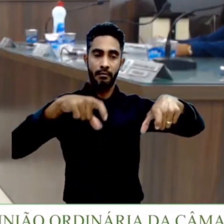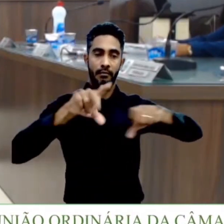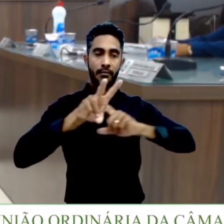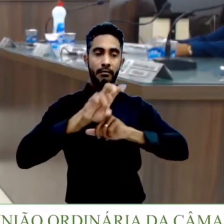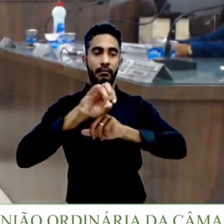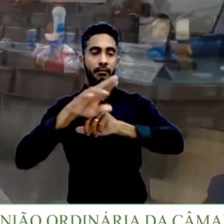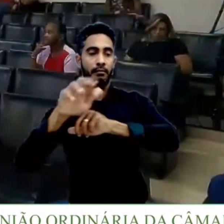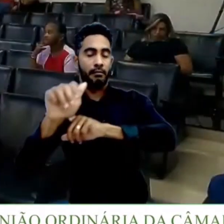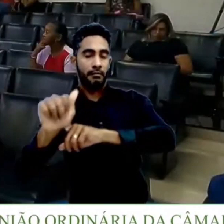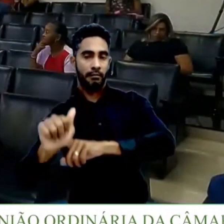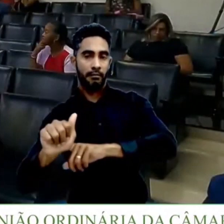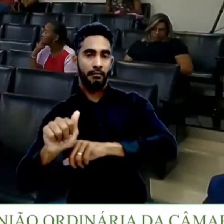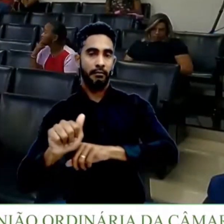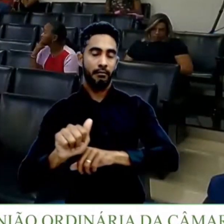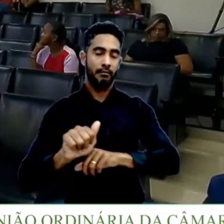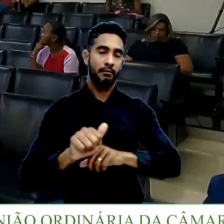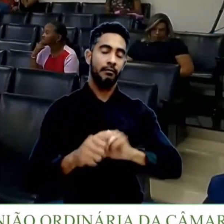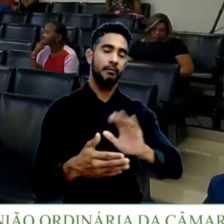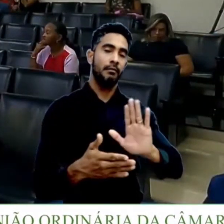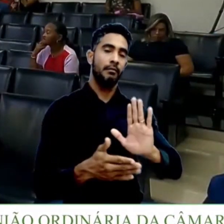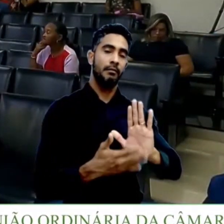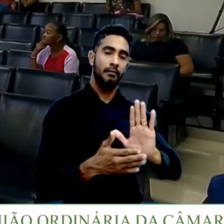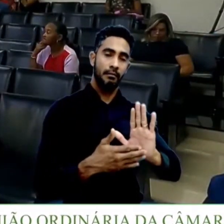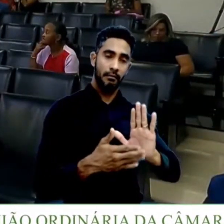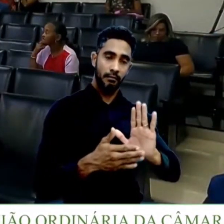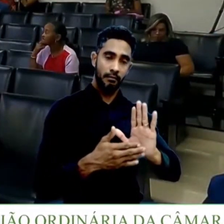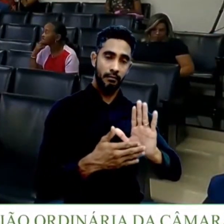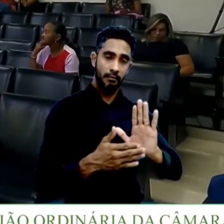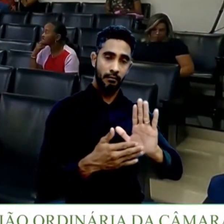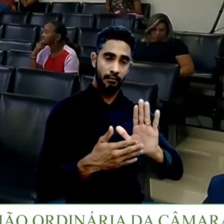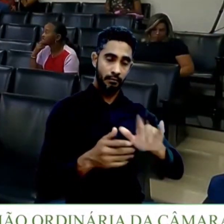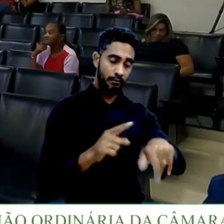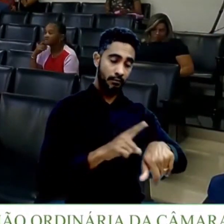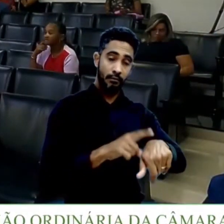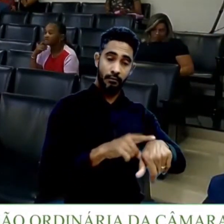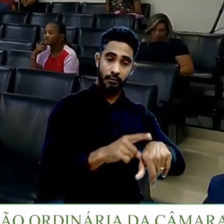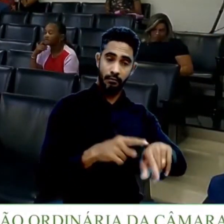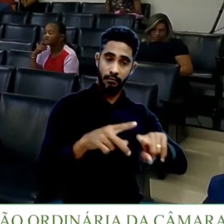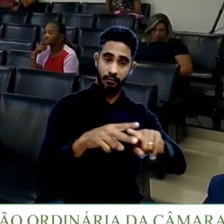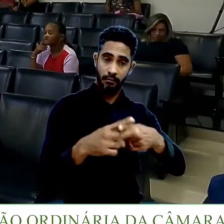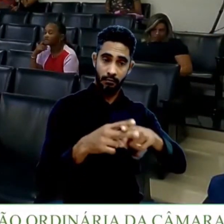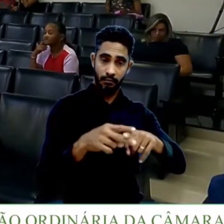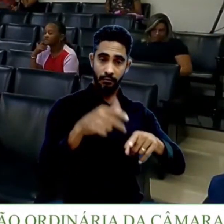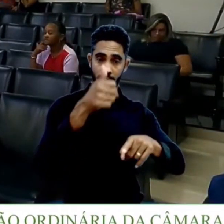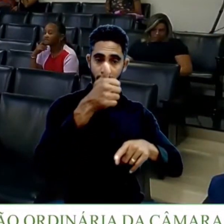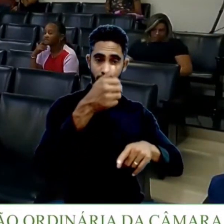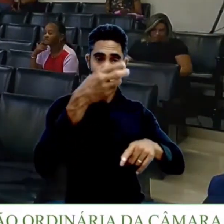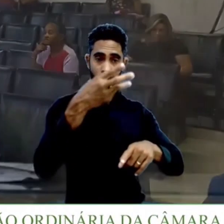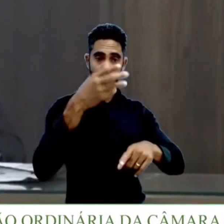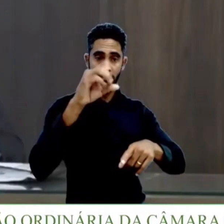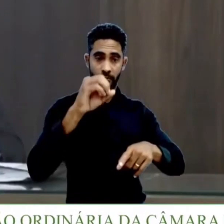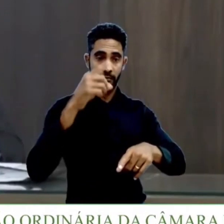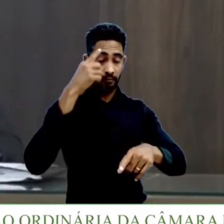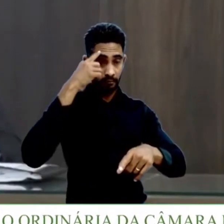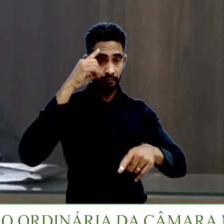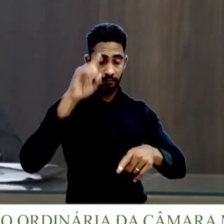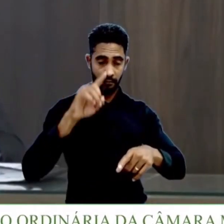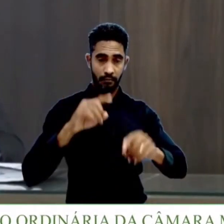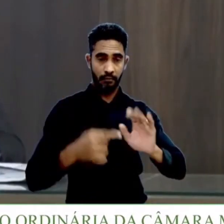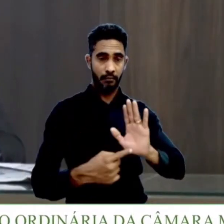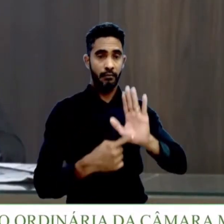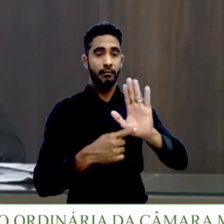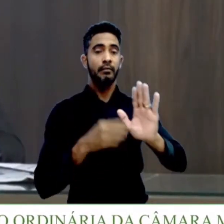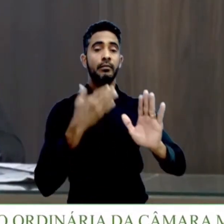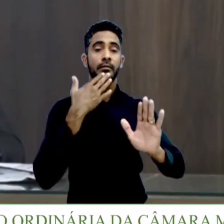dos Poções, cujo prazo de execução seria de 180 dias e, ainda que seja apresentado, definido, o